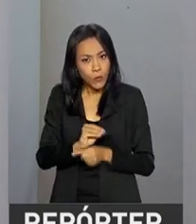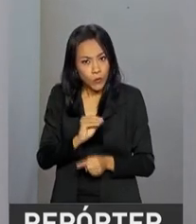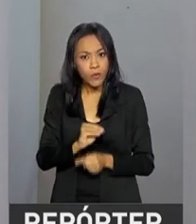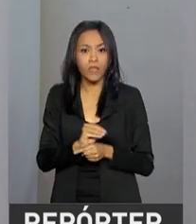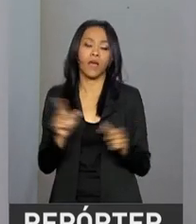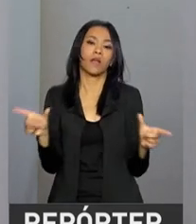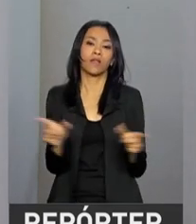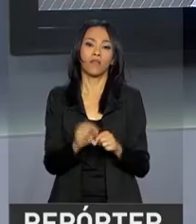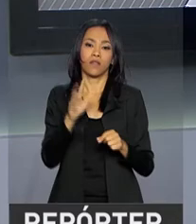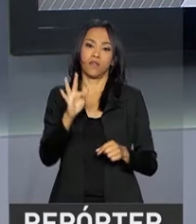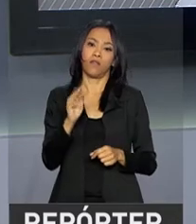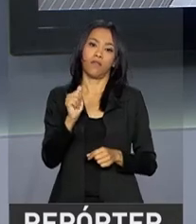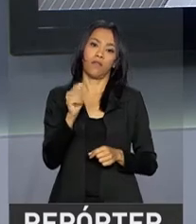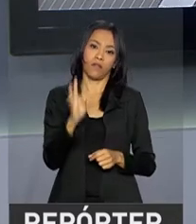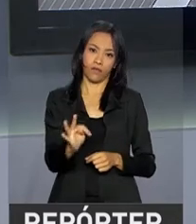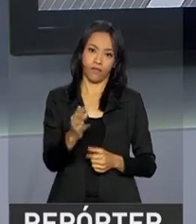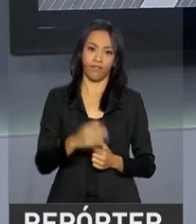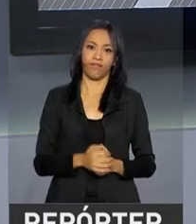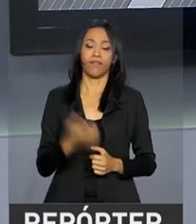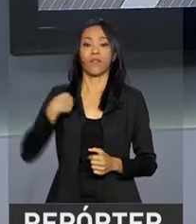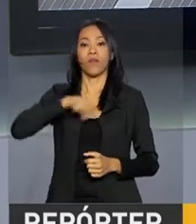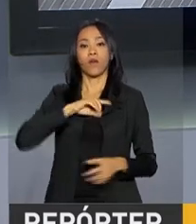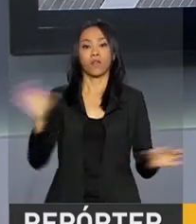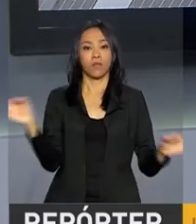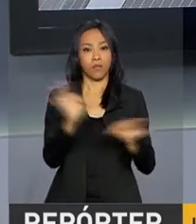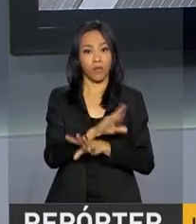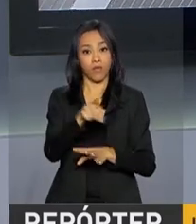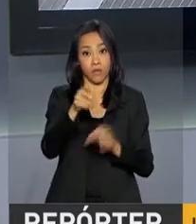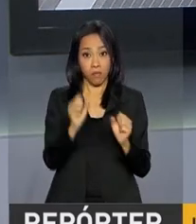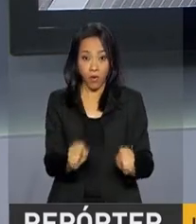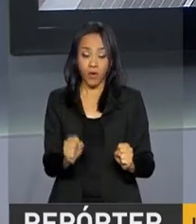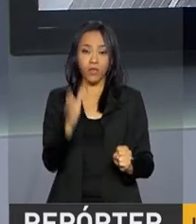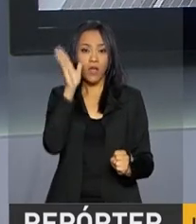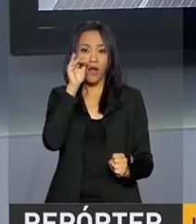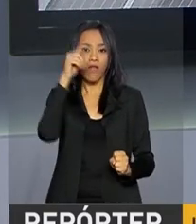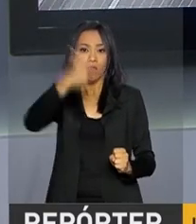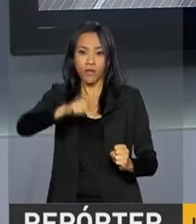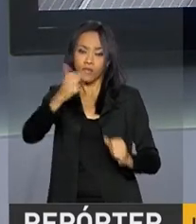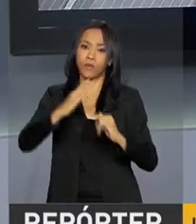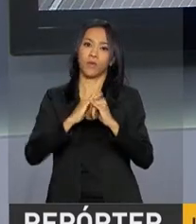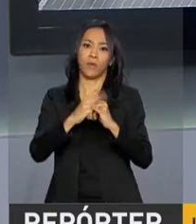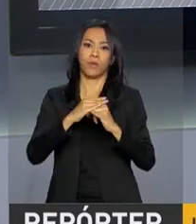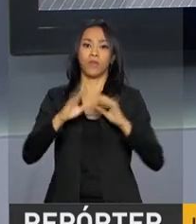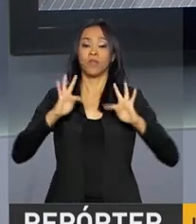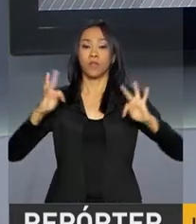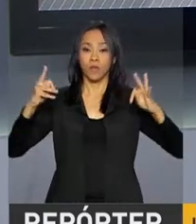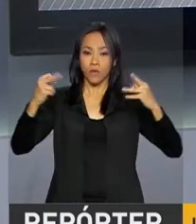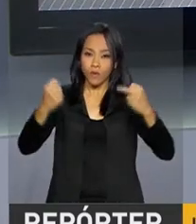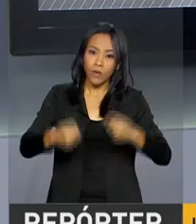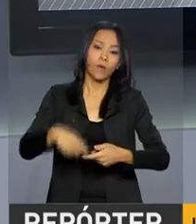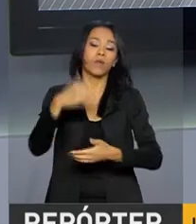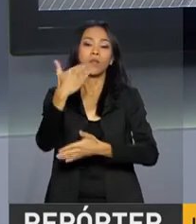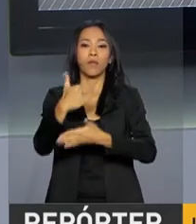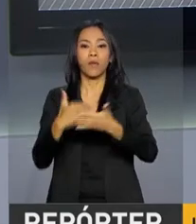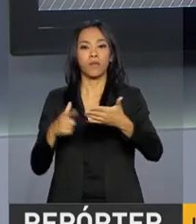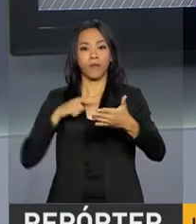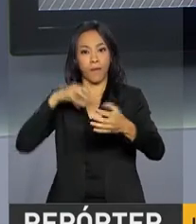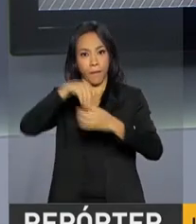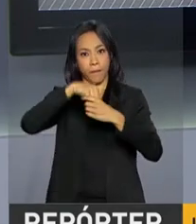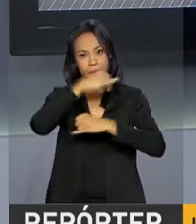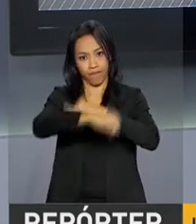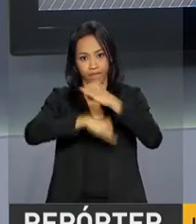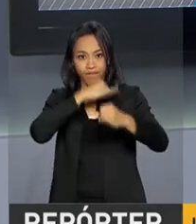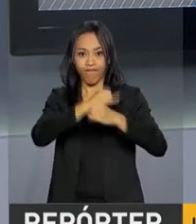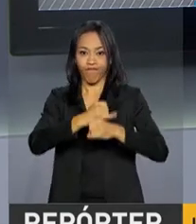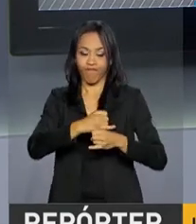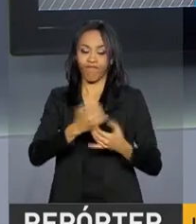aplicações nós ficamos por aqui você pode rever as reportagens no youtube e toda nossa programação também está na página